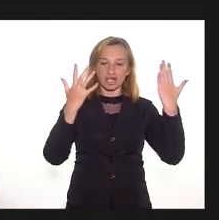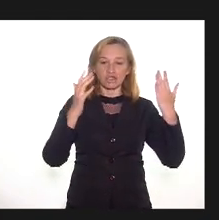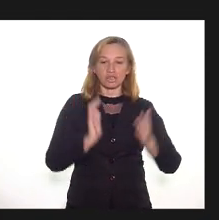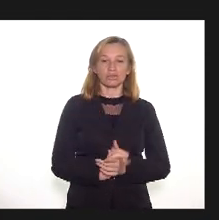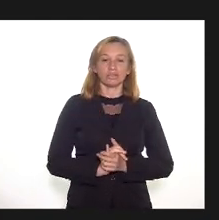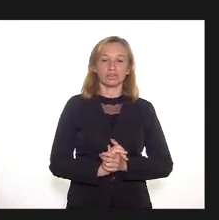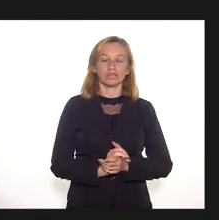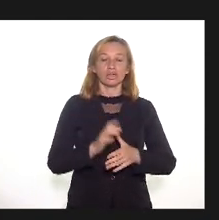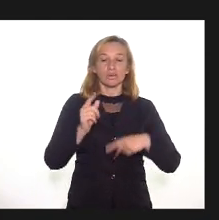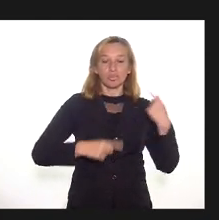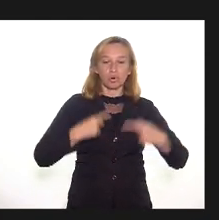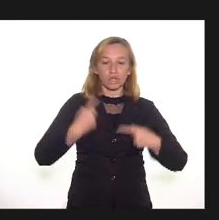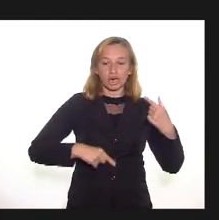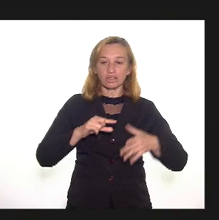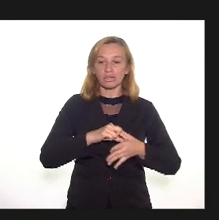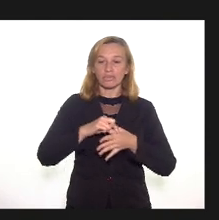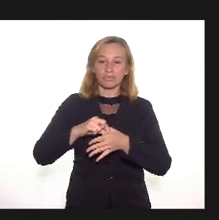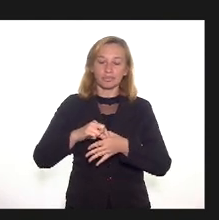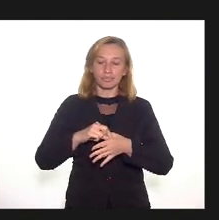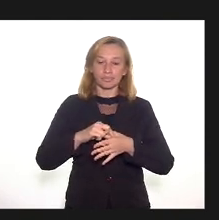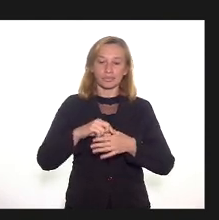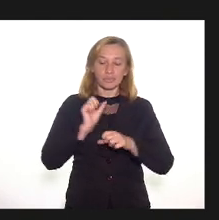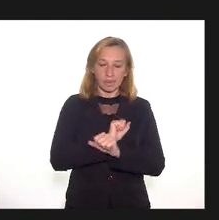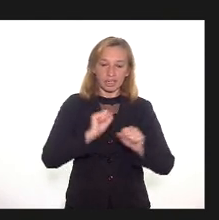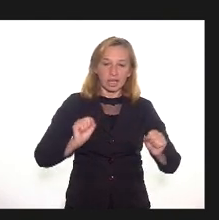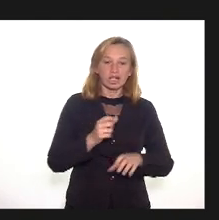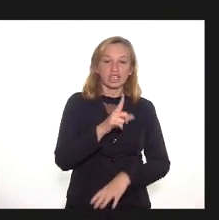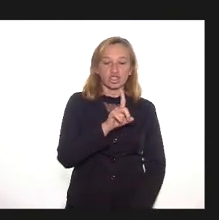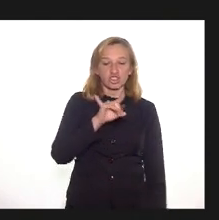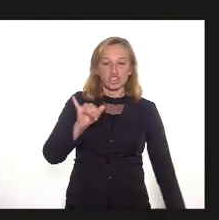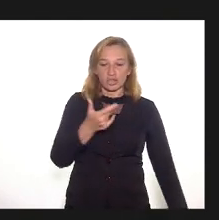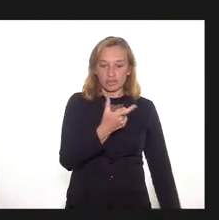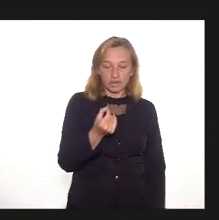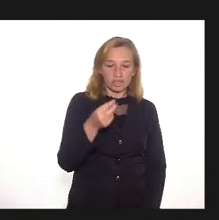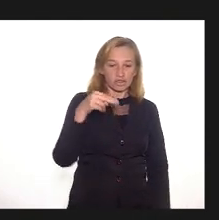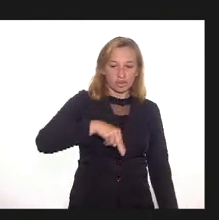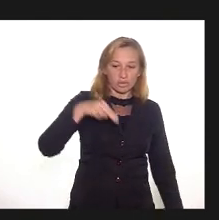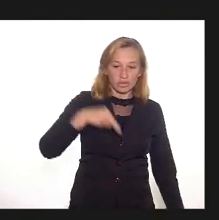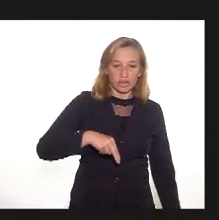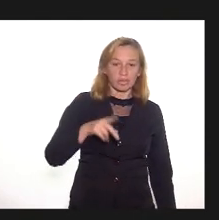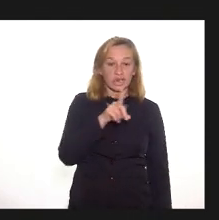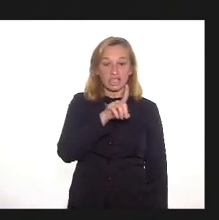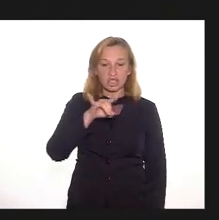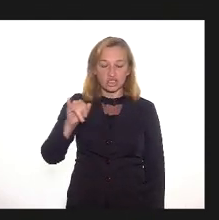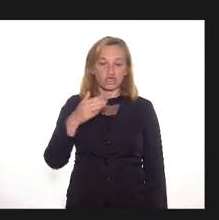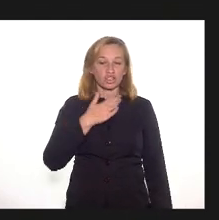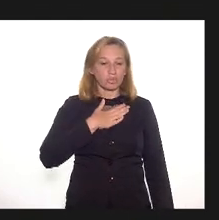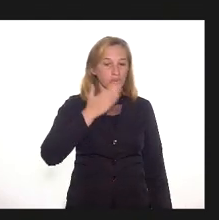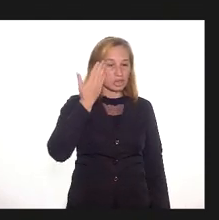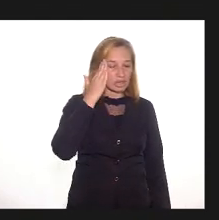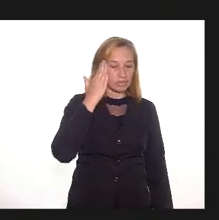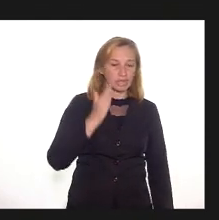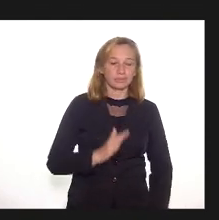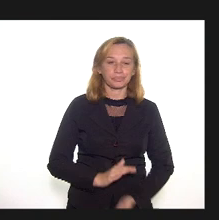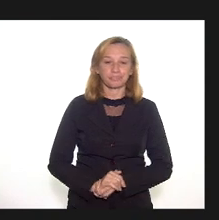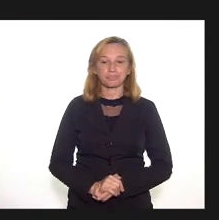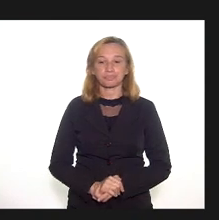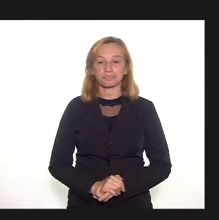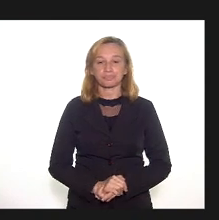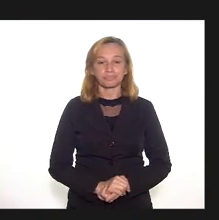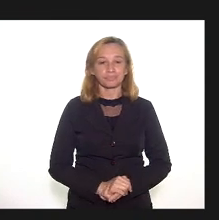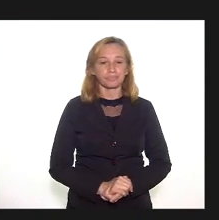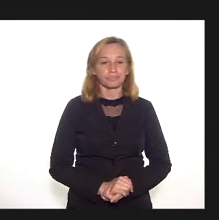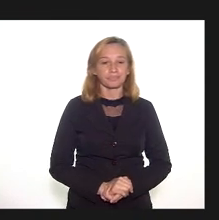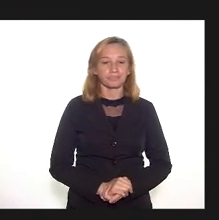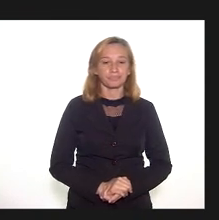no dia 20 de novembro mas essas datas no meu entendimento elas são